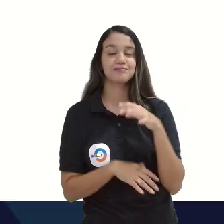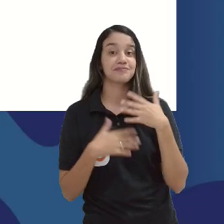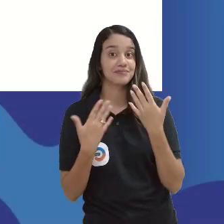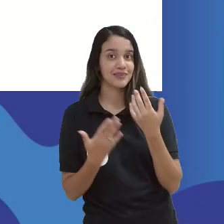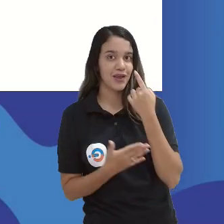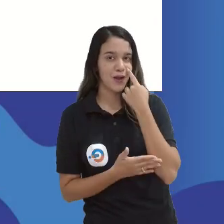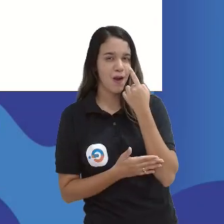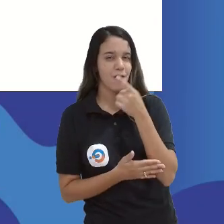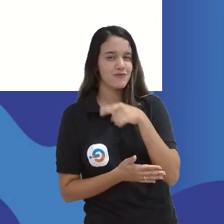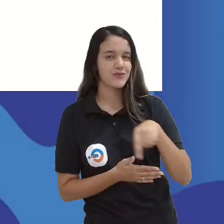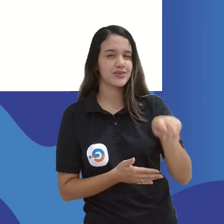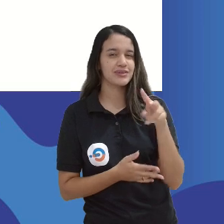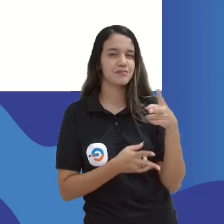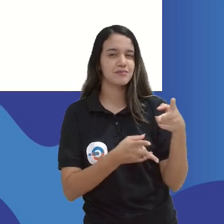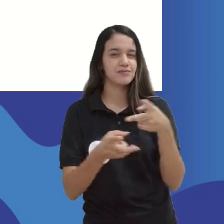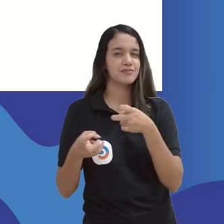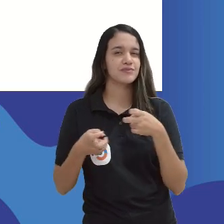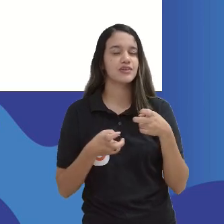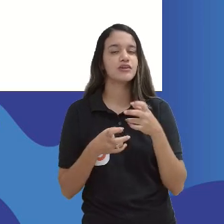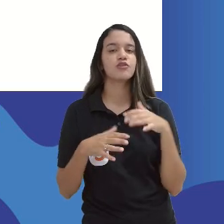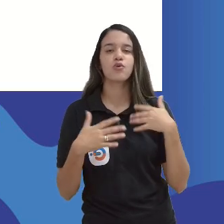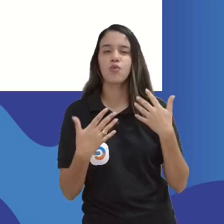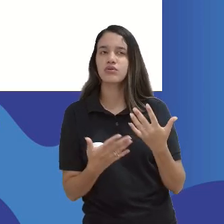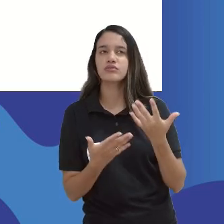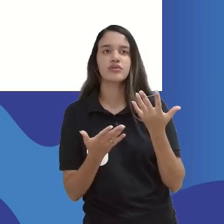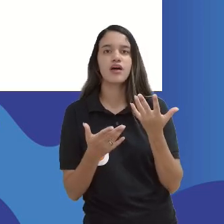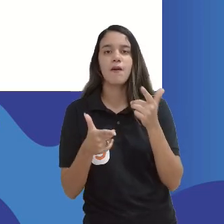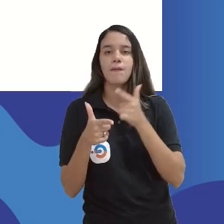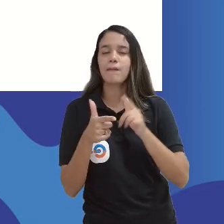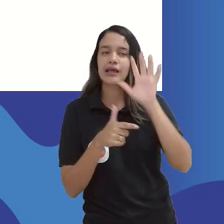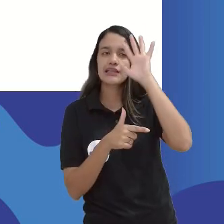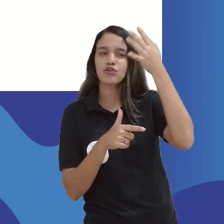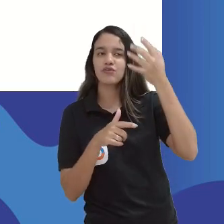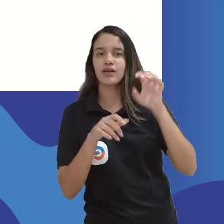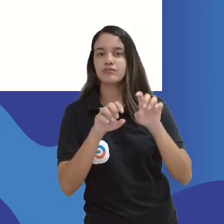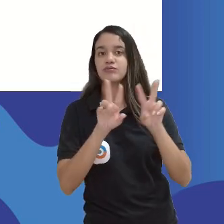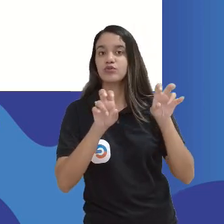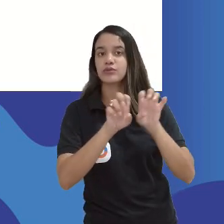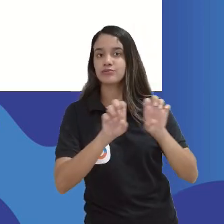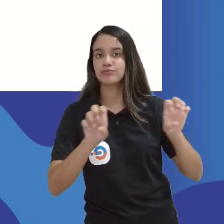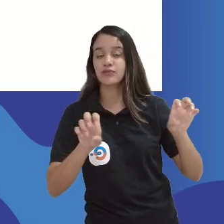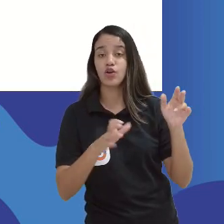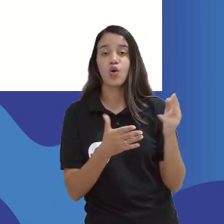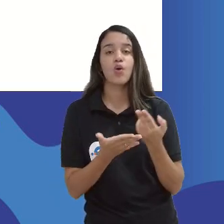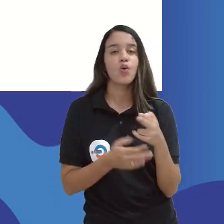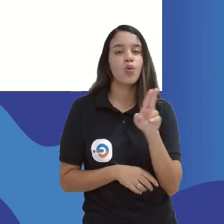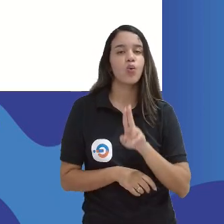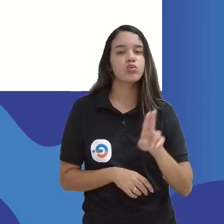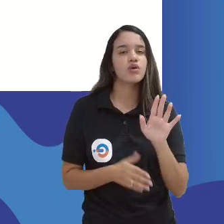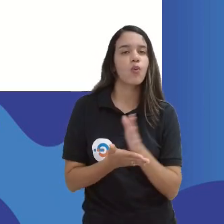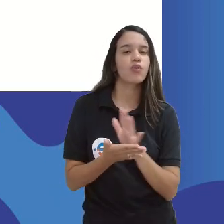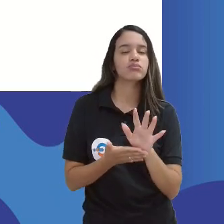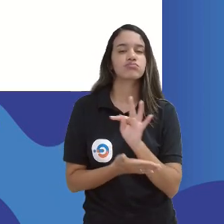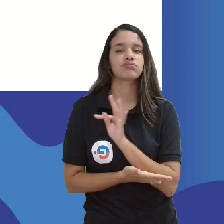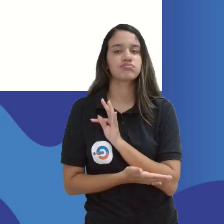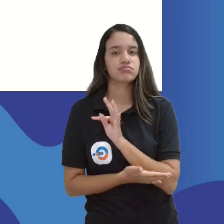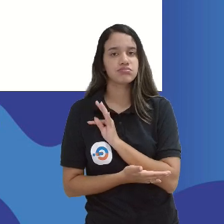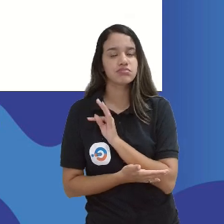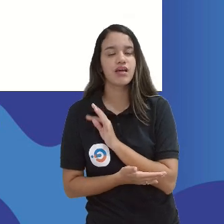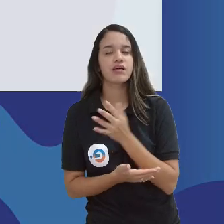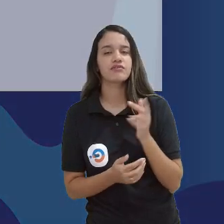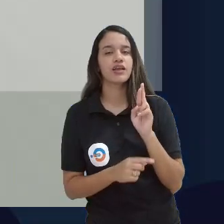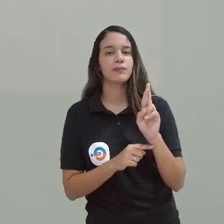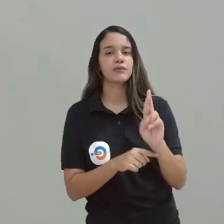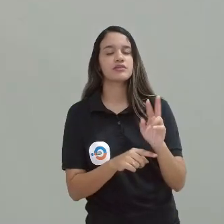olha, percebeu que quando a gente vai resolver um sistema de equações, a gente usa algumas técnicas. Quando a gente vai representar um